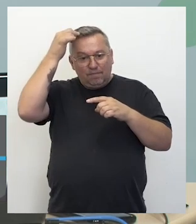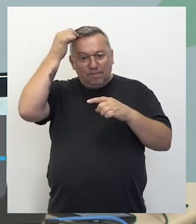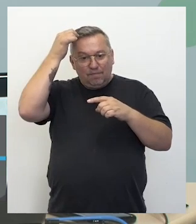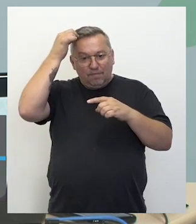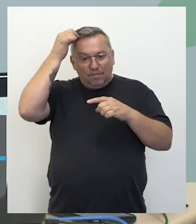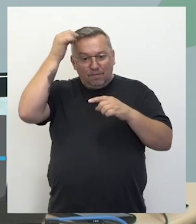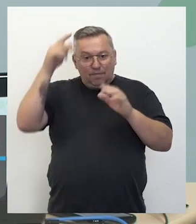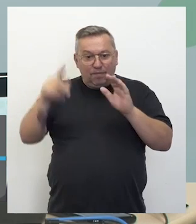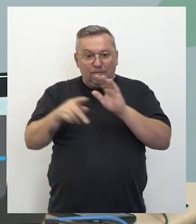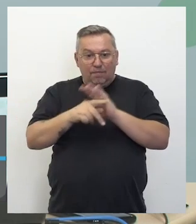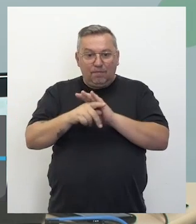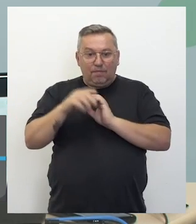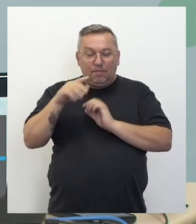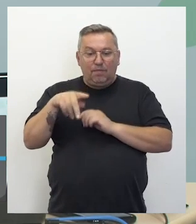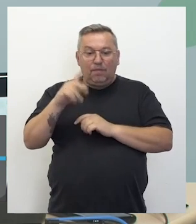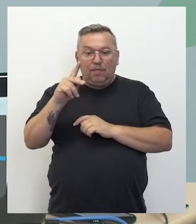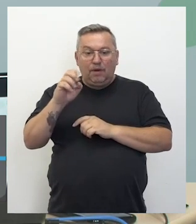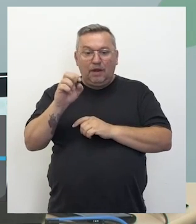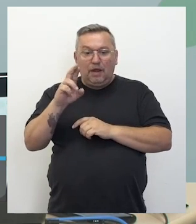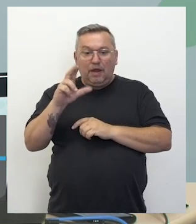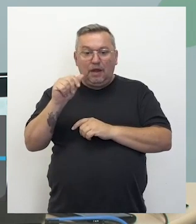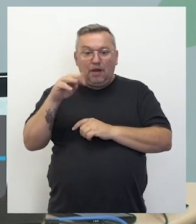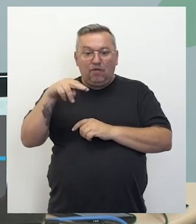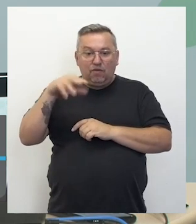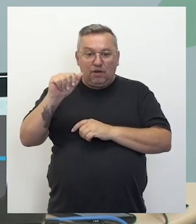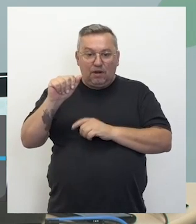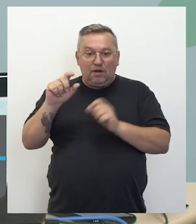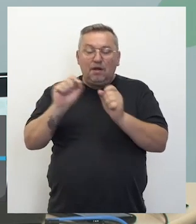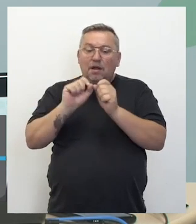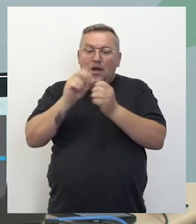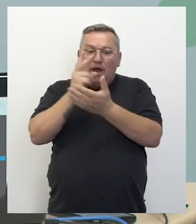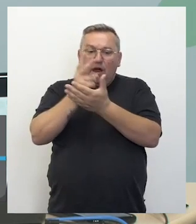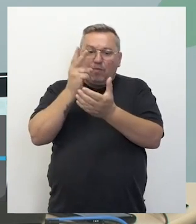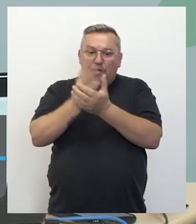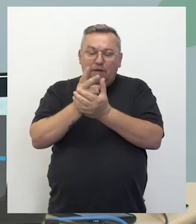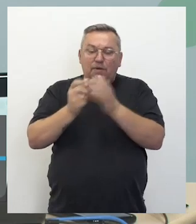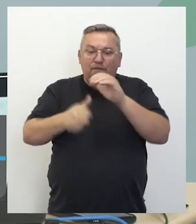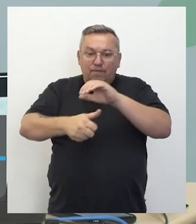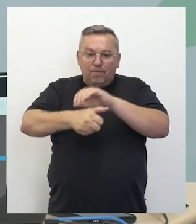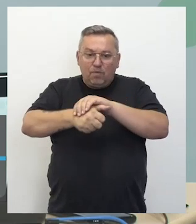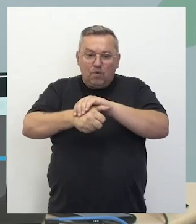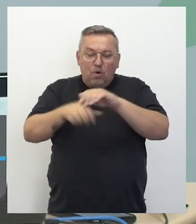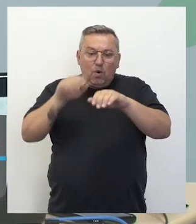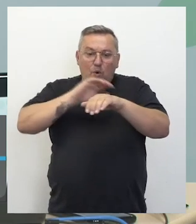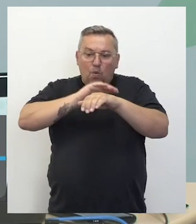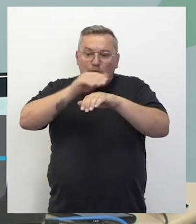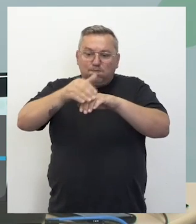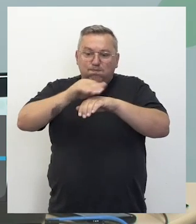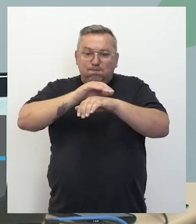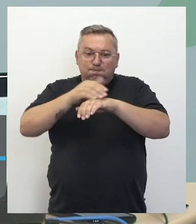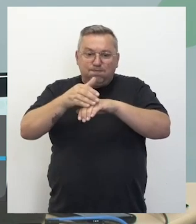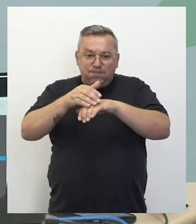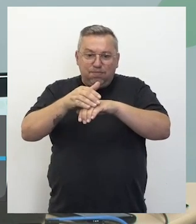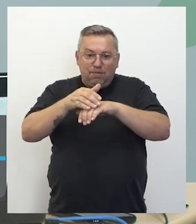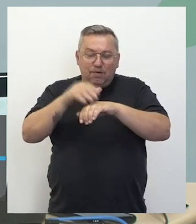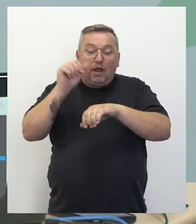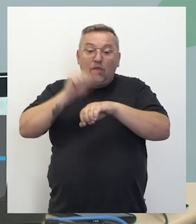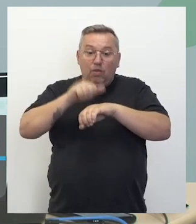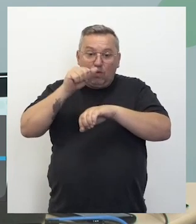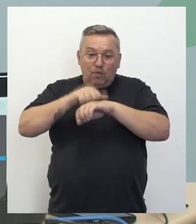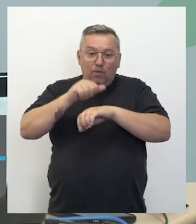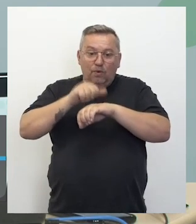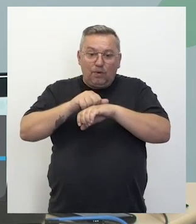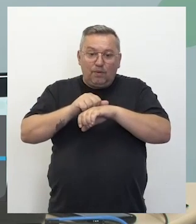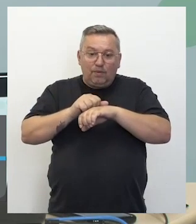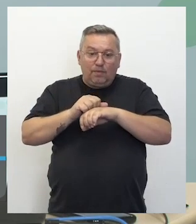por uma proteína chamada queratina. É a mesma proteína que faz o casco da tartaruga. Então, que o casco, duro. O